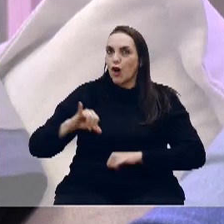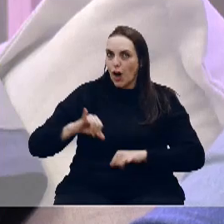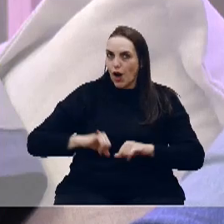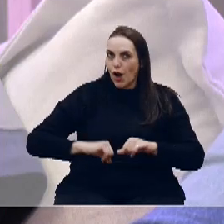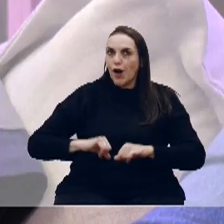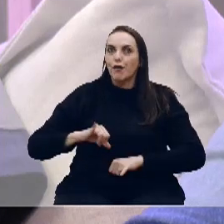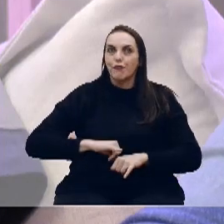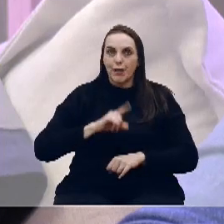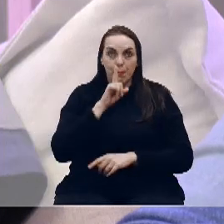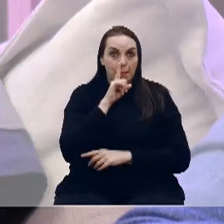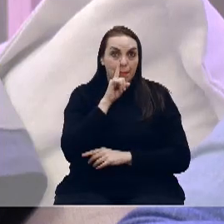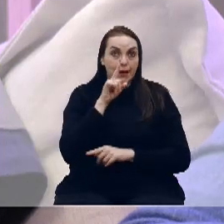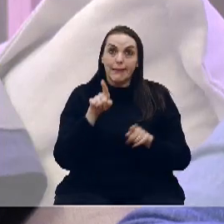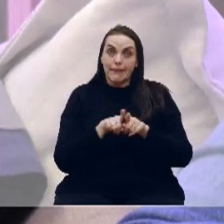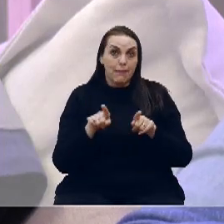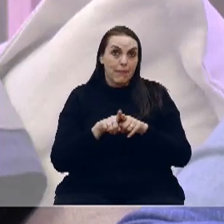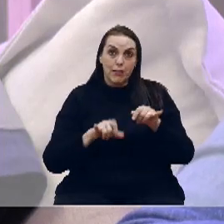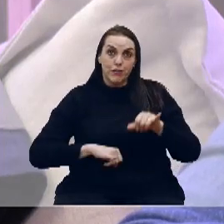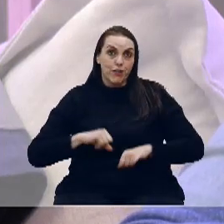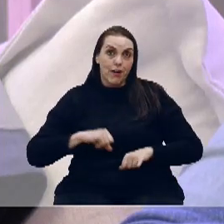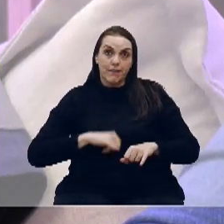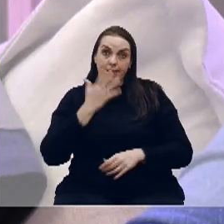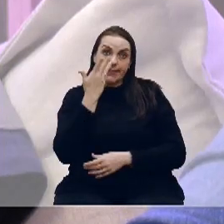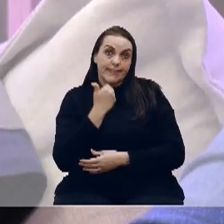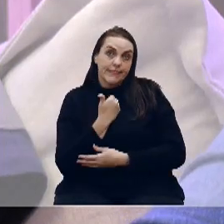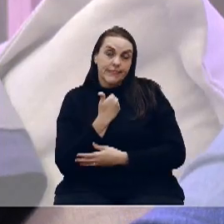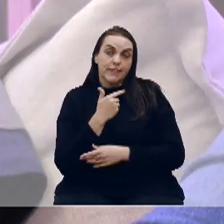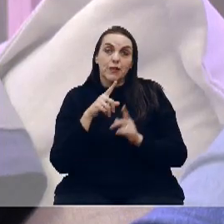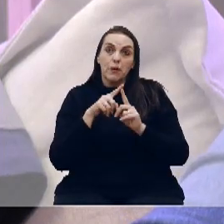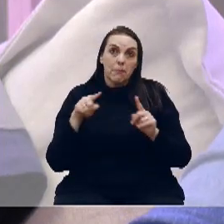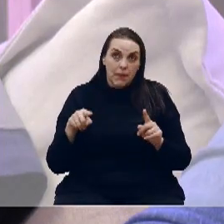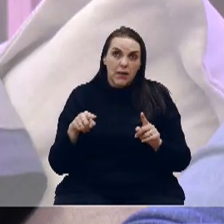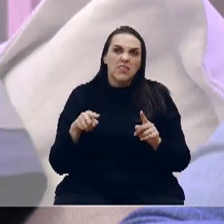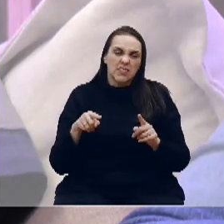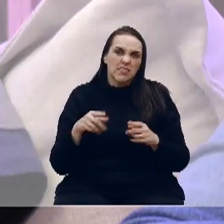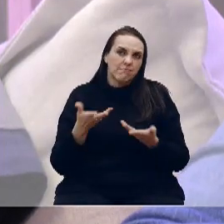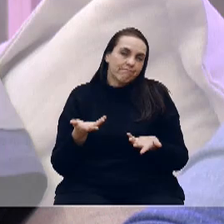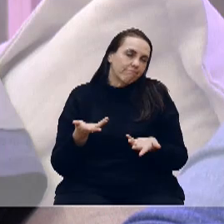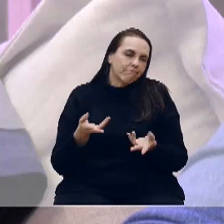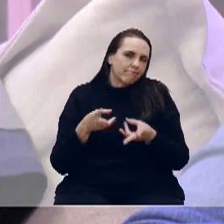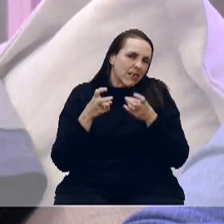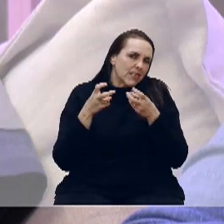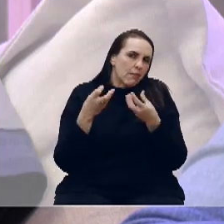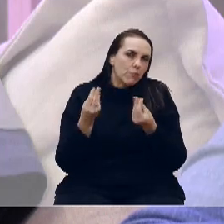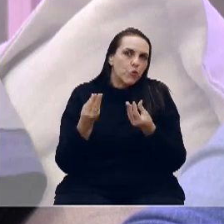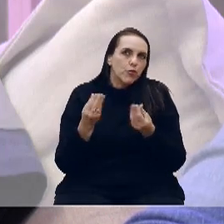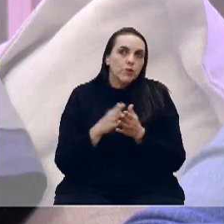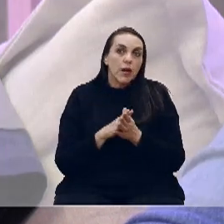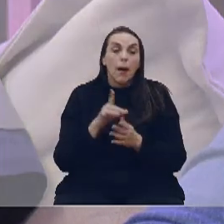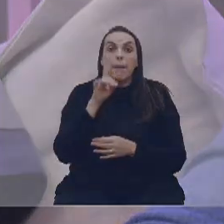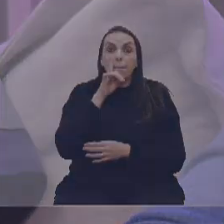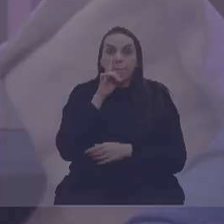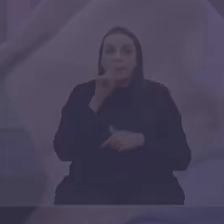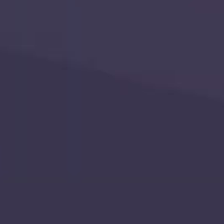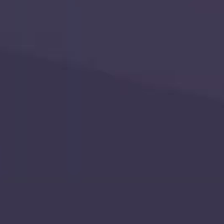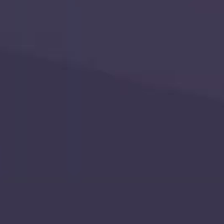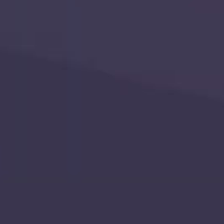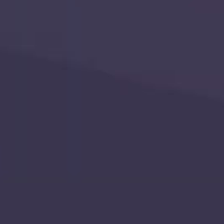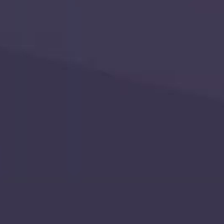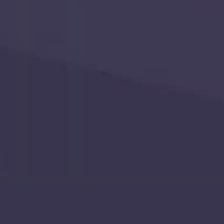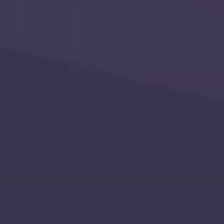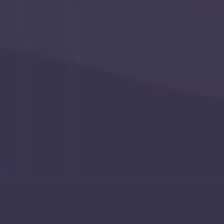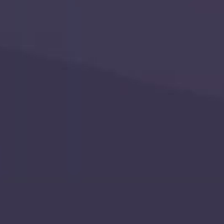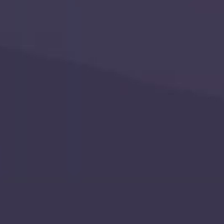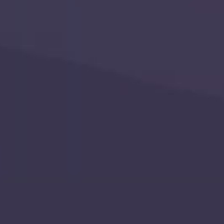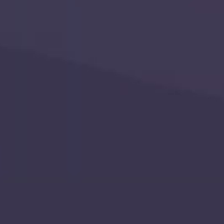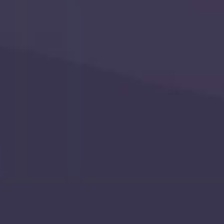sofre a mãe, né? Mas hoje a gente vê muito isso, né? Sim. As mães que trabalham têm